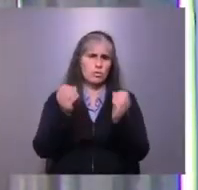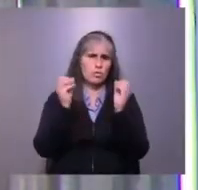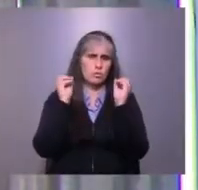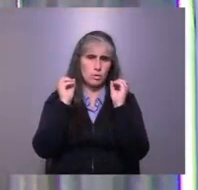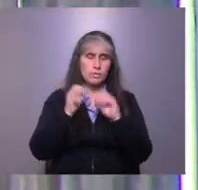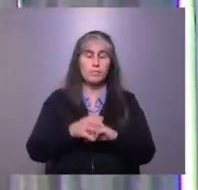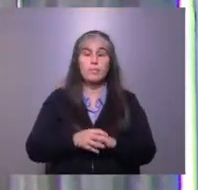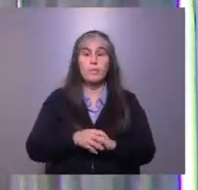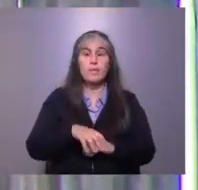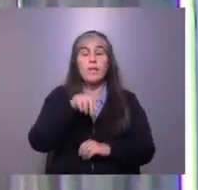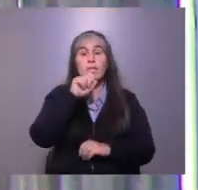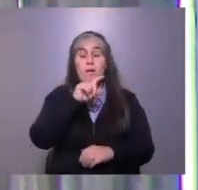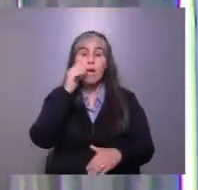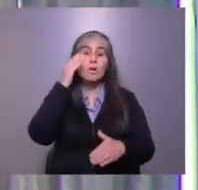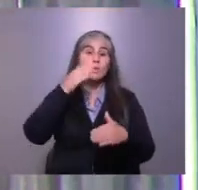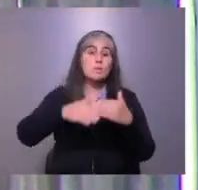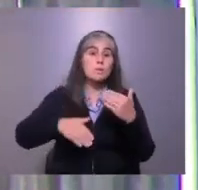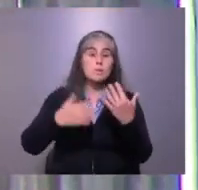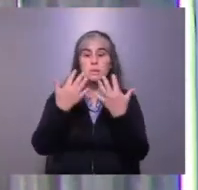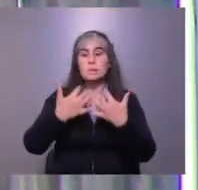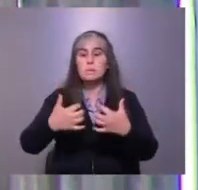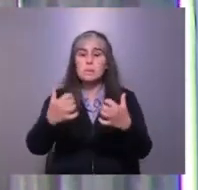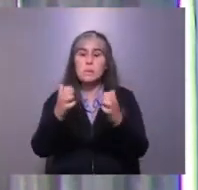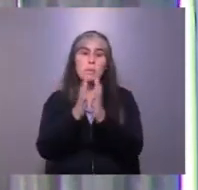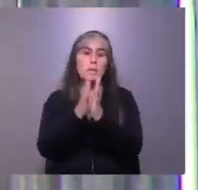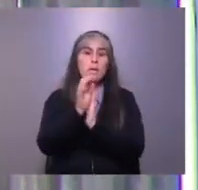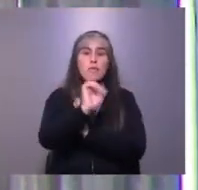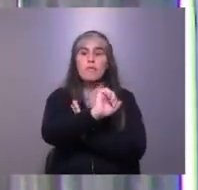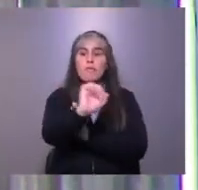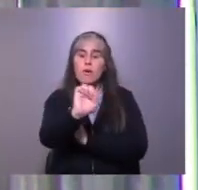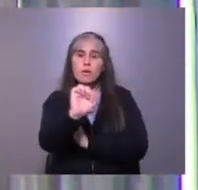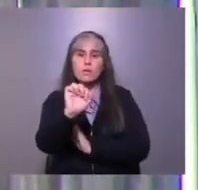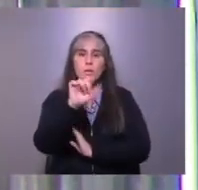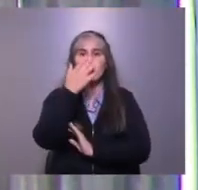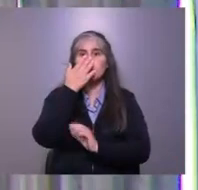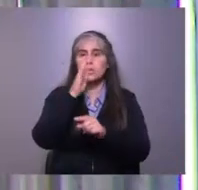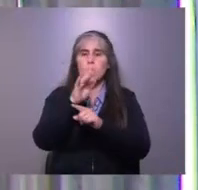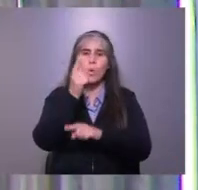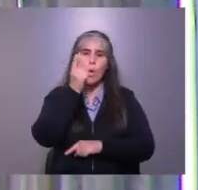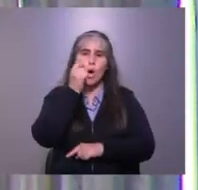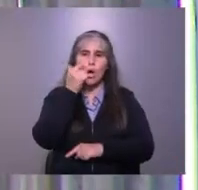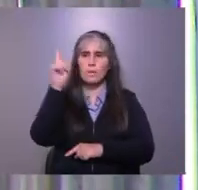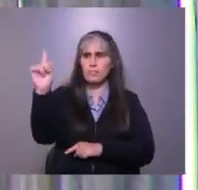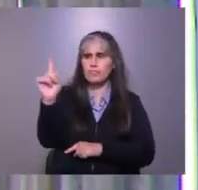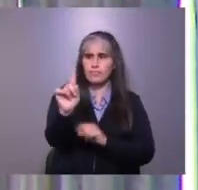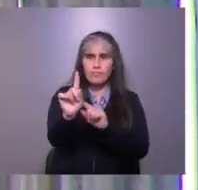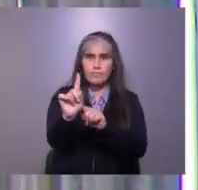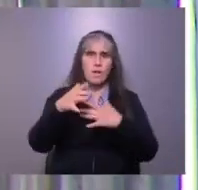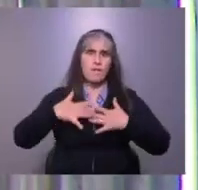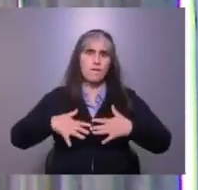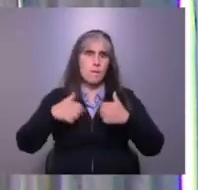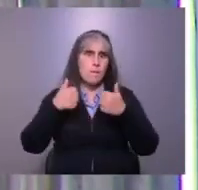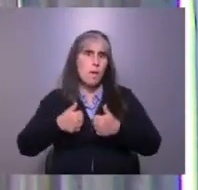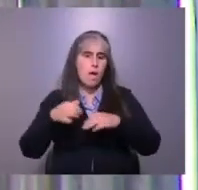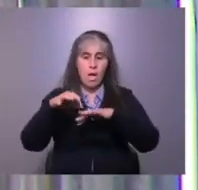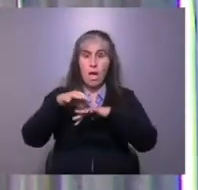acontecer que na vossa assembleia entre um homem bem vestido e com anéis de ouro